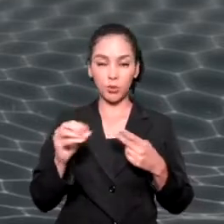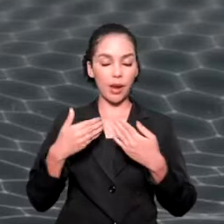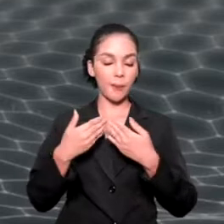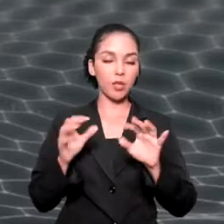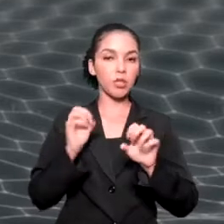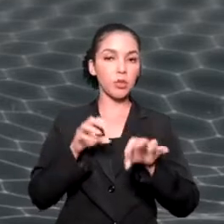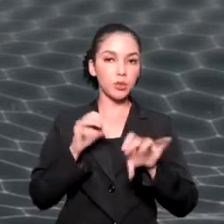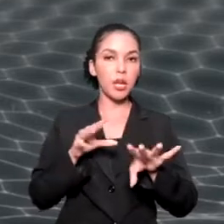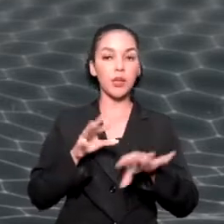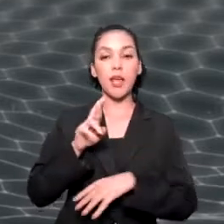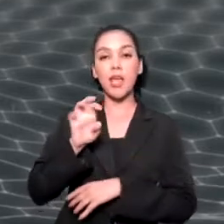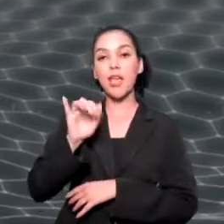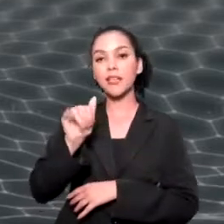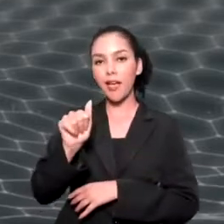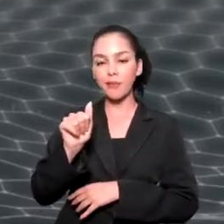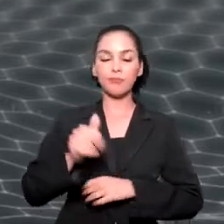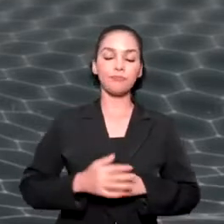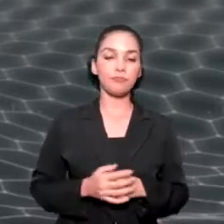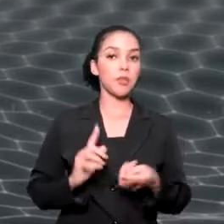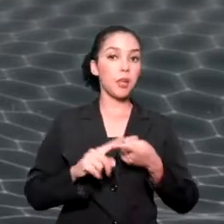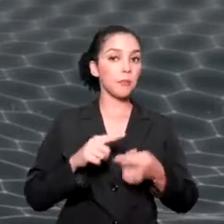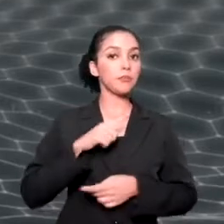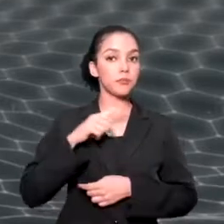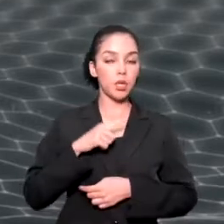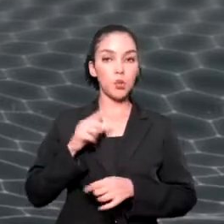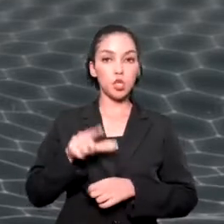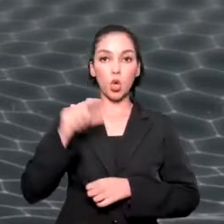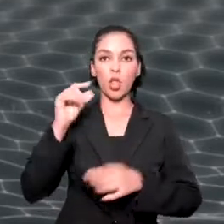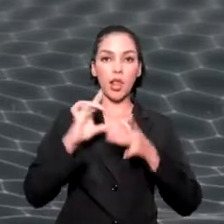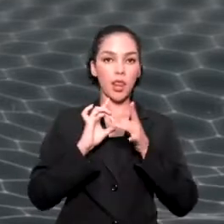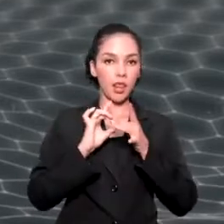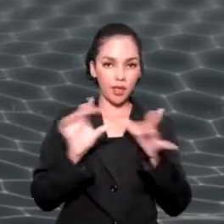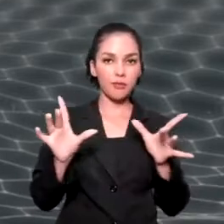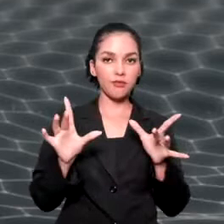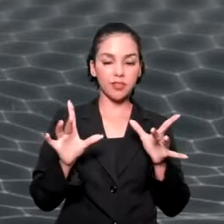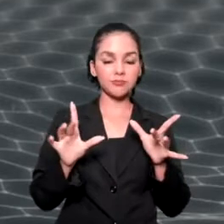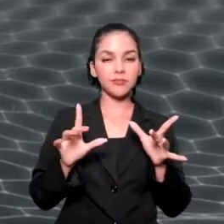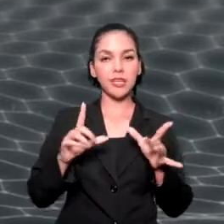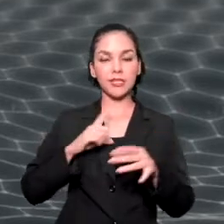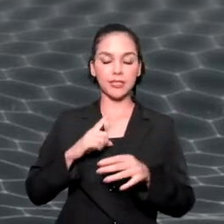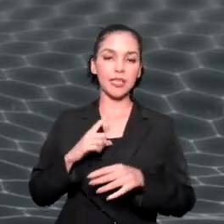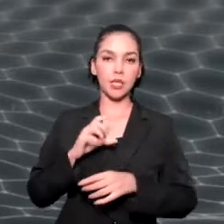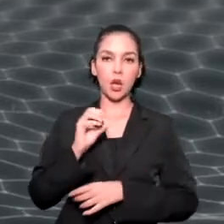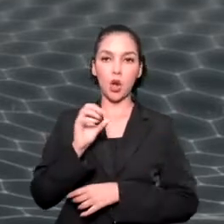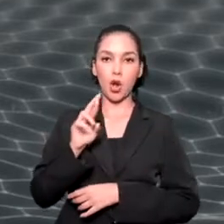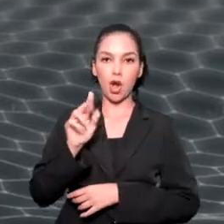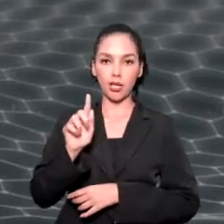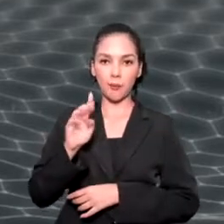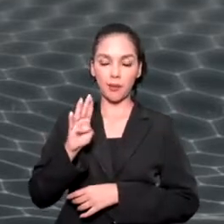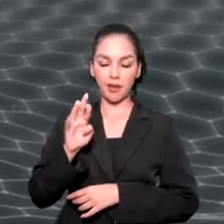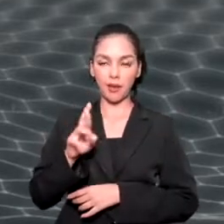relia.org.br, um referatório de recursos educacionais abertos, os chamados REA. Tem também o